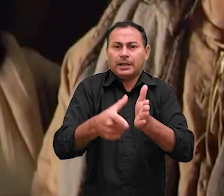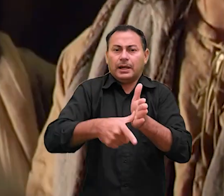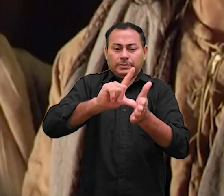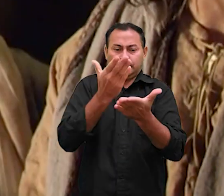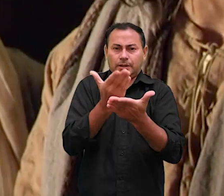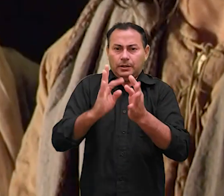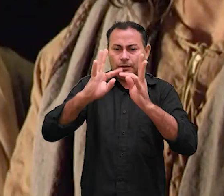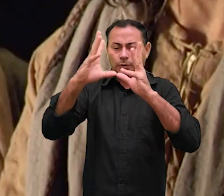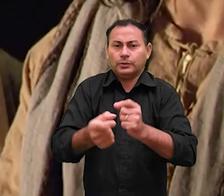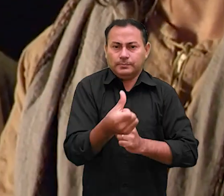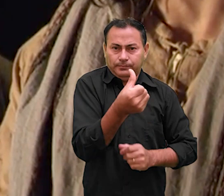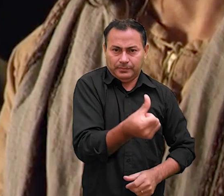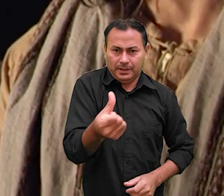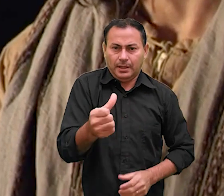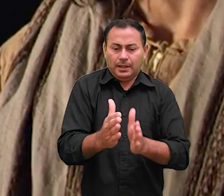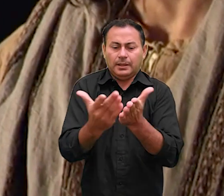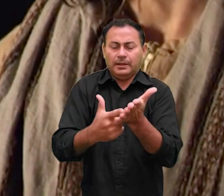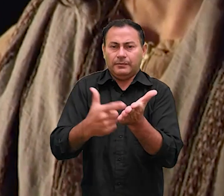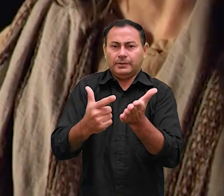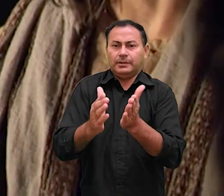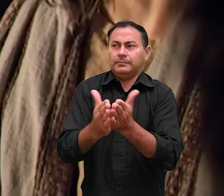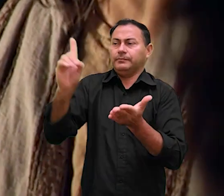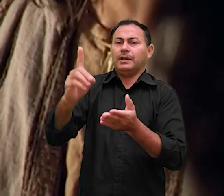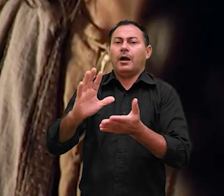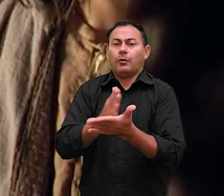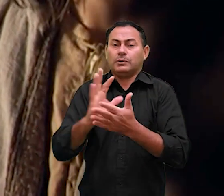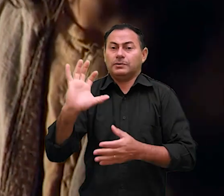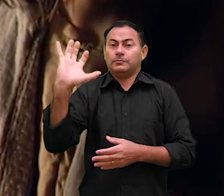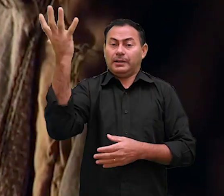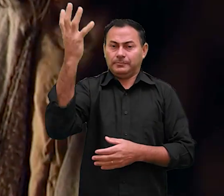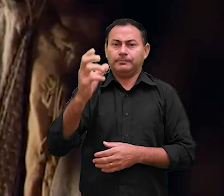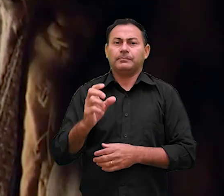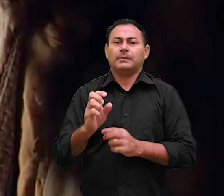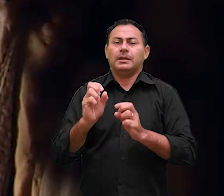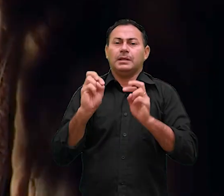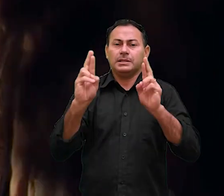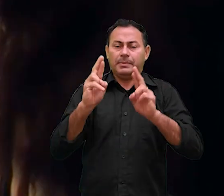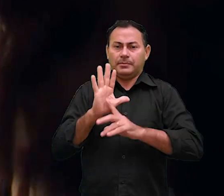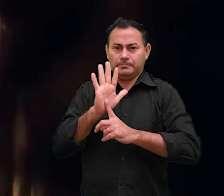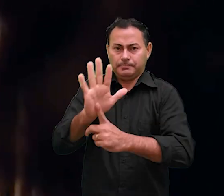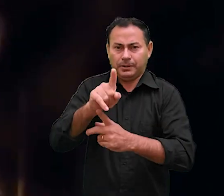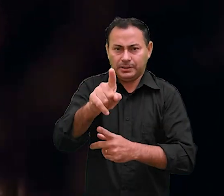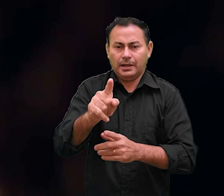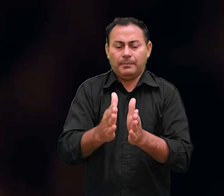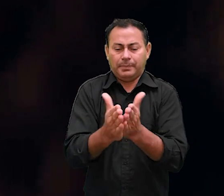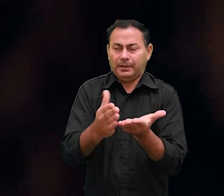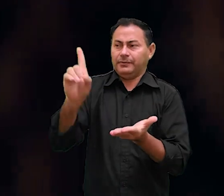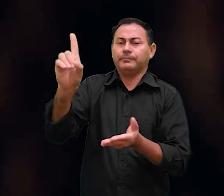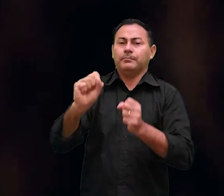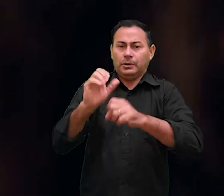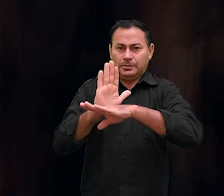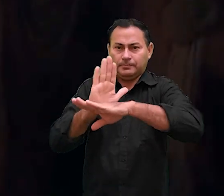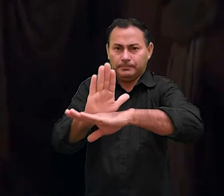antes de estudarmos todos os 66 livros da Bíblia, alguns fatos que esperamos revelem a Bíblia para você e que